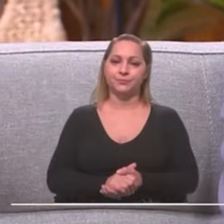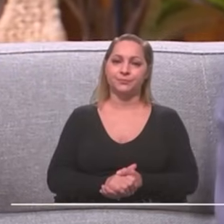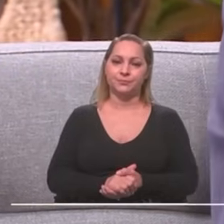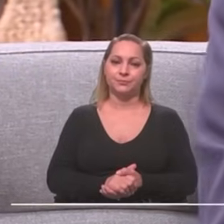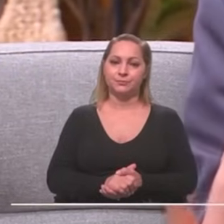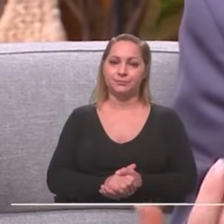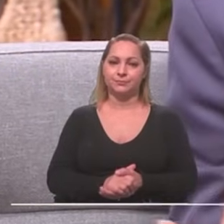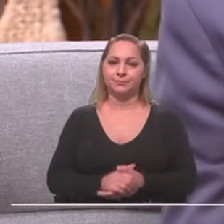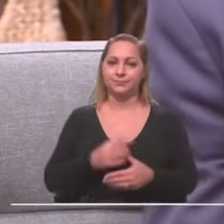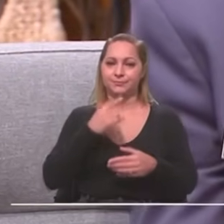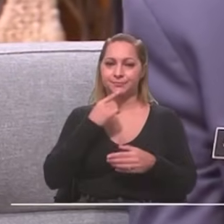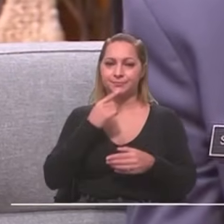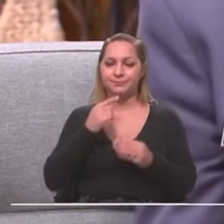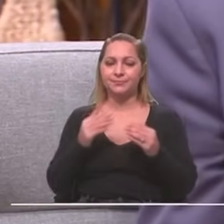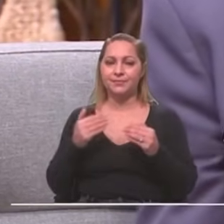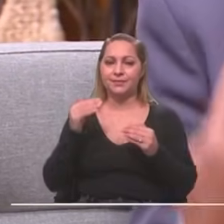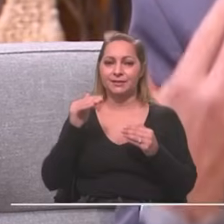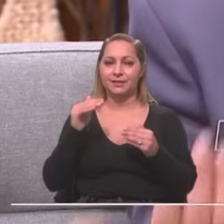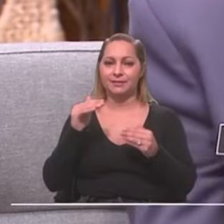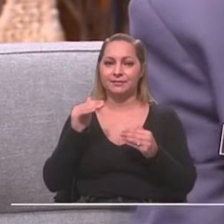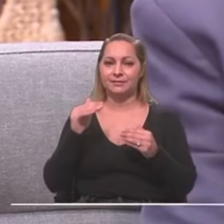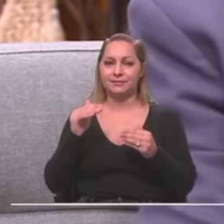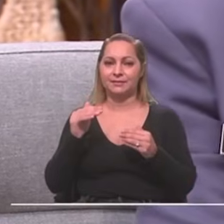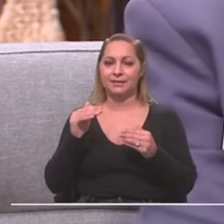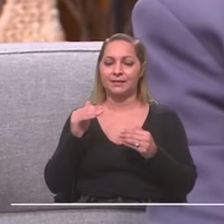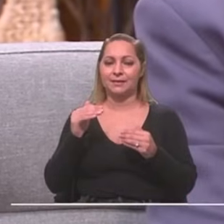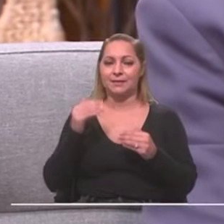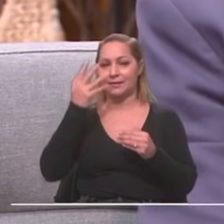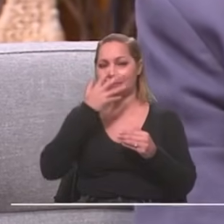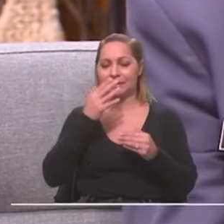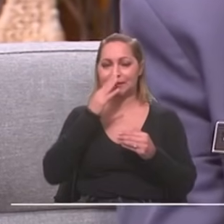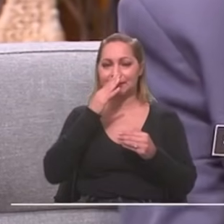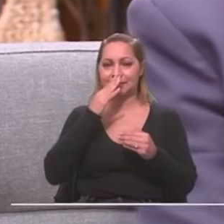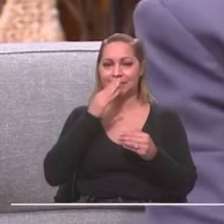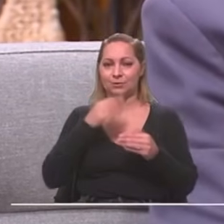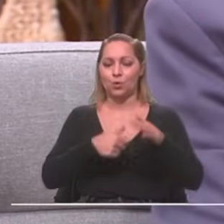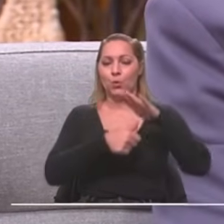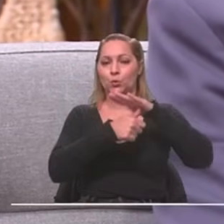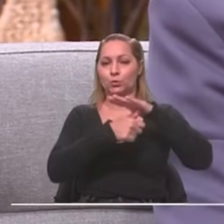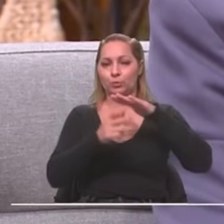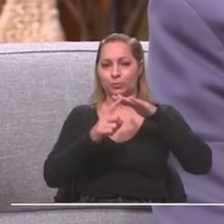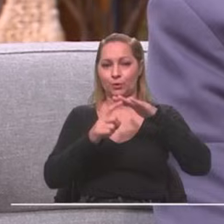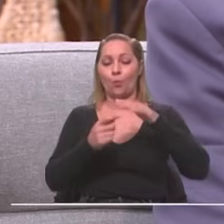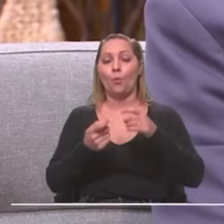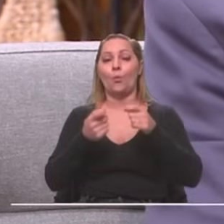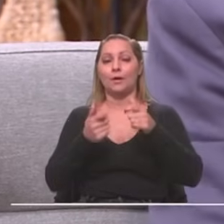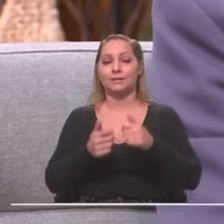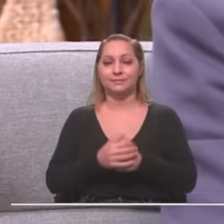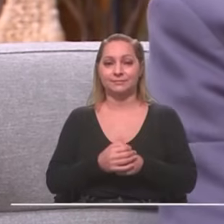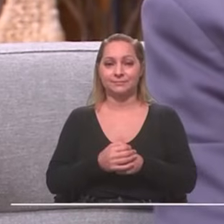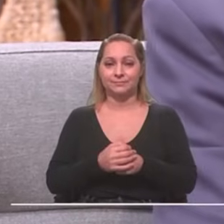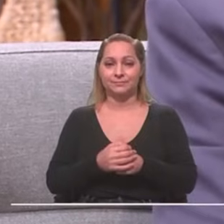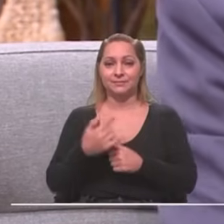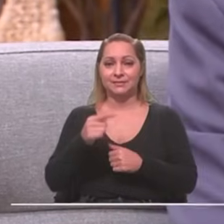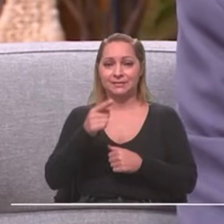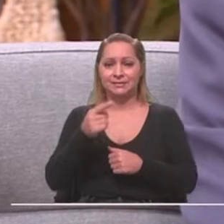carreira. Aliás, isso nota-se pela nossa idade, se nós não estamos no nosso aspecto, se nós estamos no topo, temos que estar quase. Ah, porquê? Tem 20 e poucos